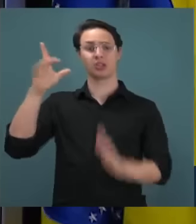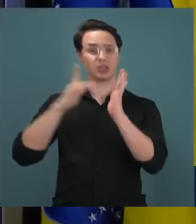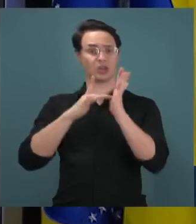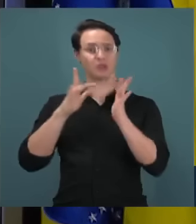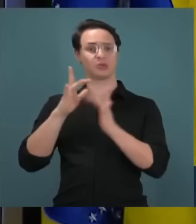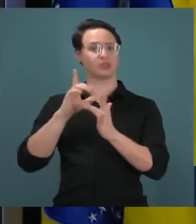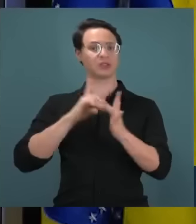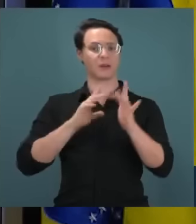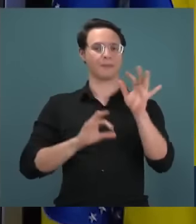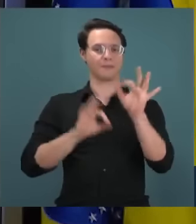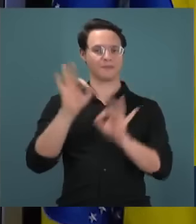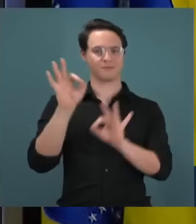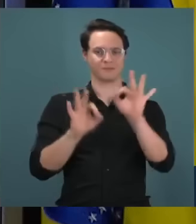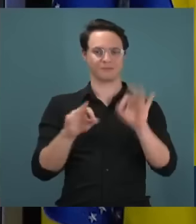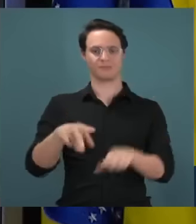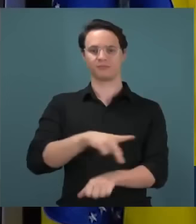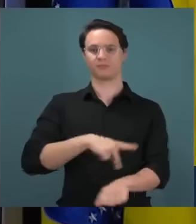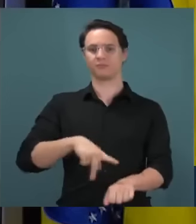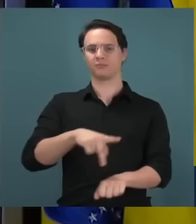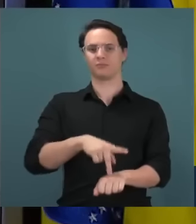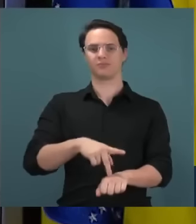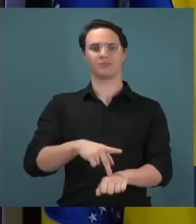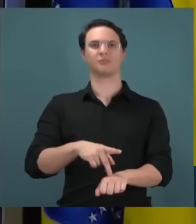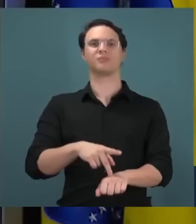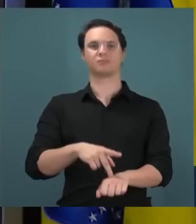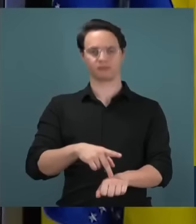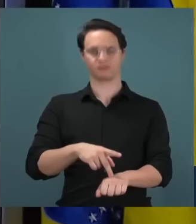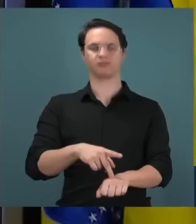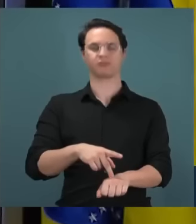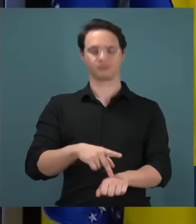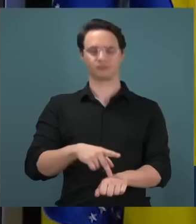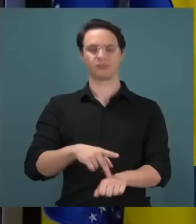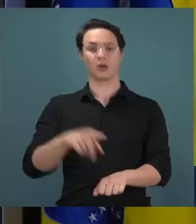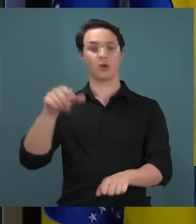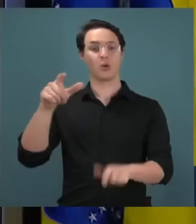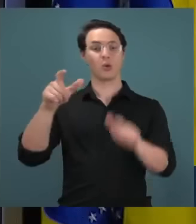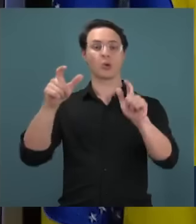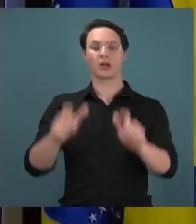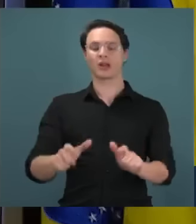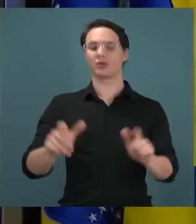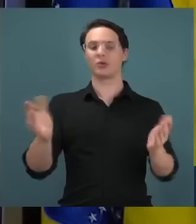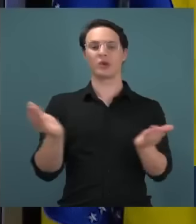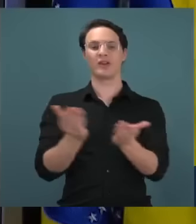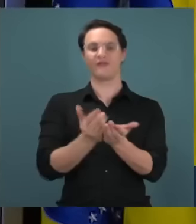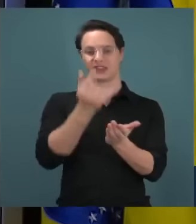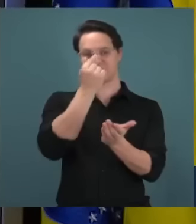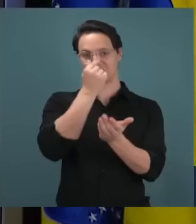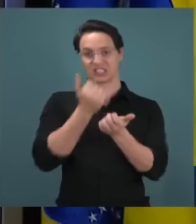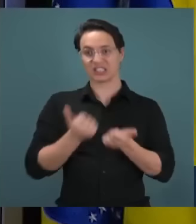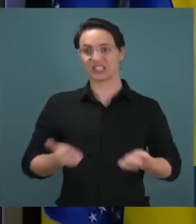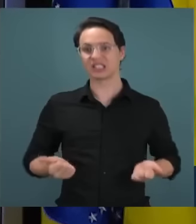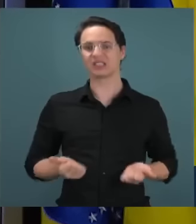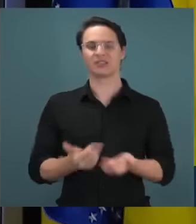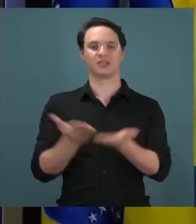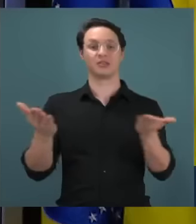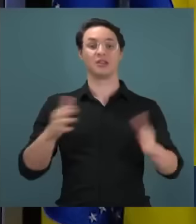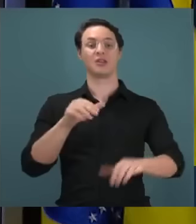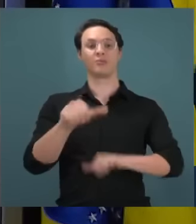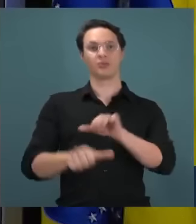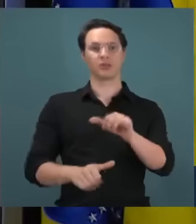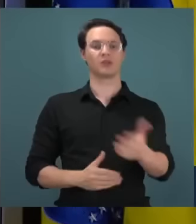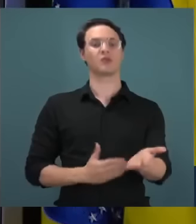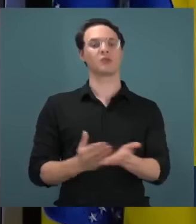essa nação, que será o coração do mundo, a pátria do Evangelho. E essa grande mudança vai passar pelo Senado.